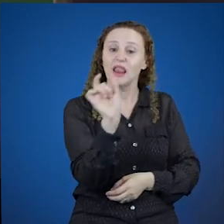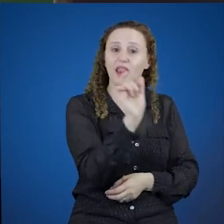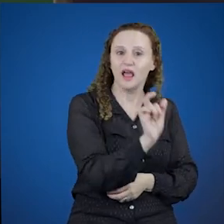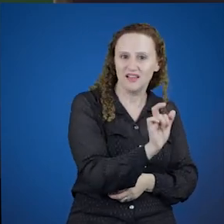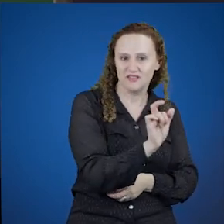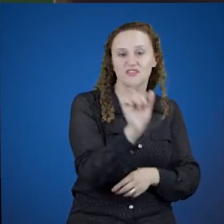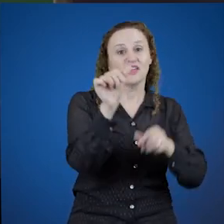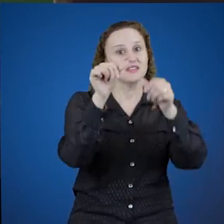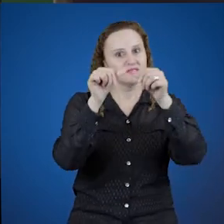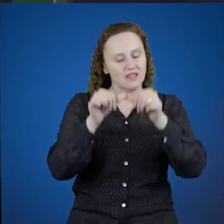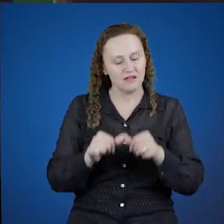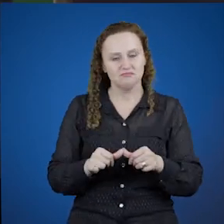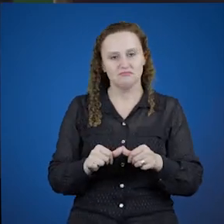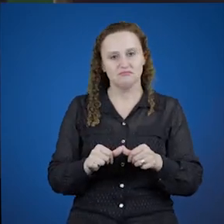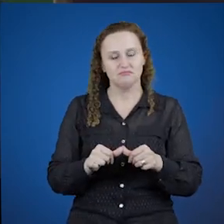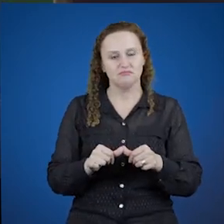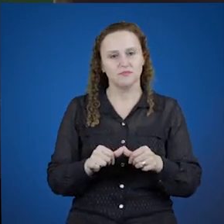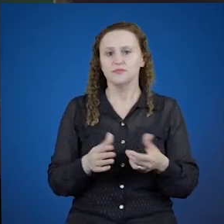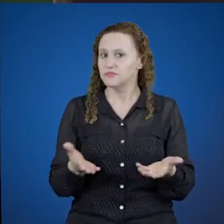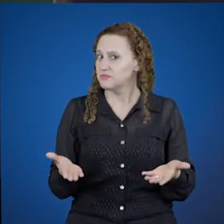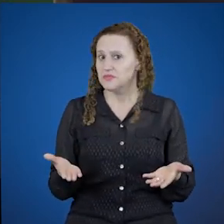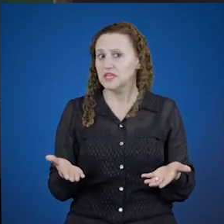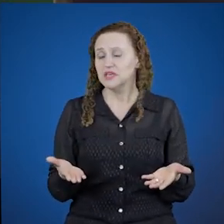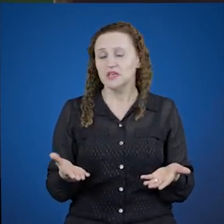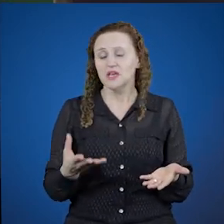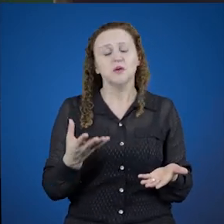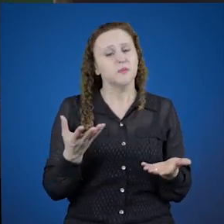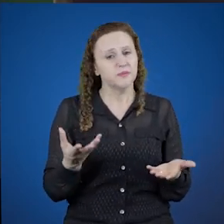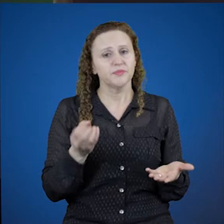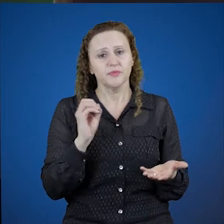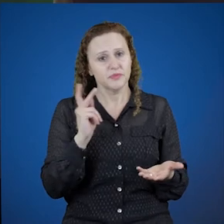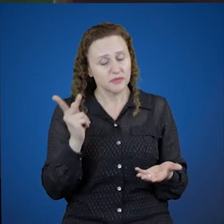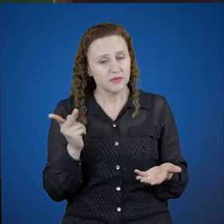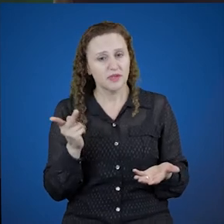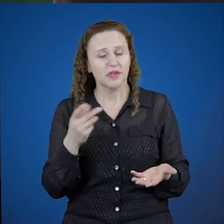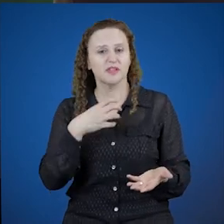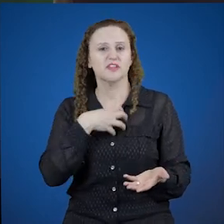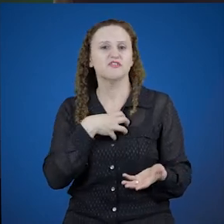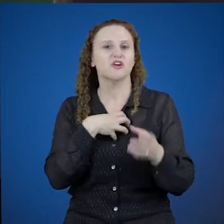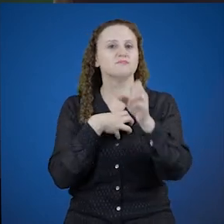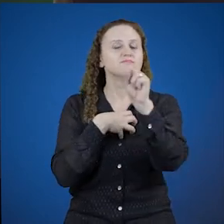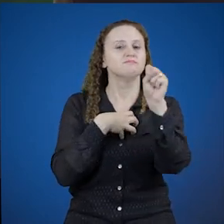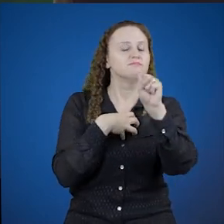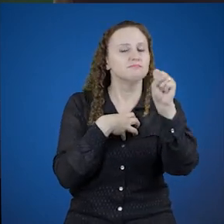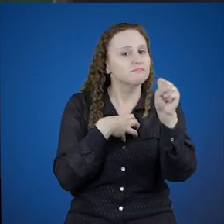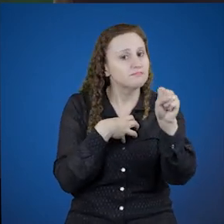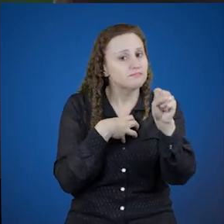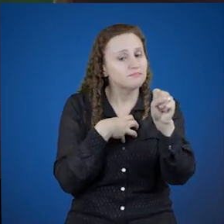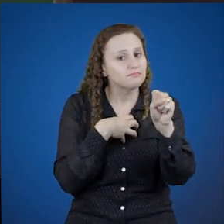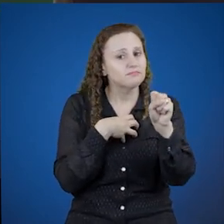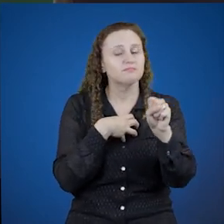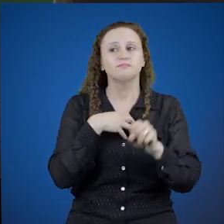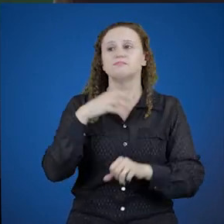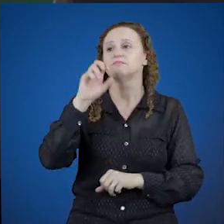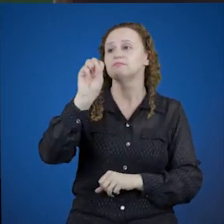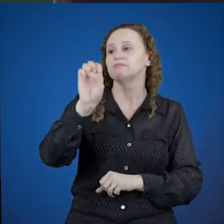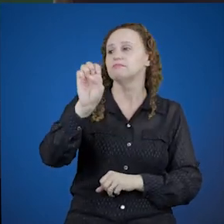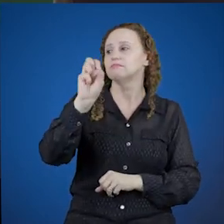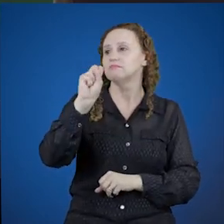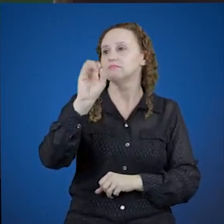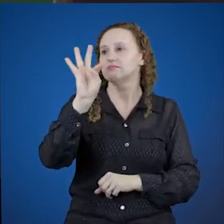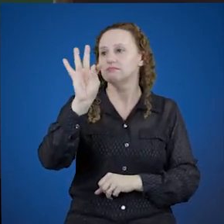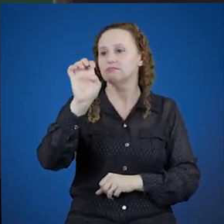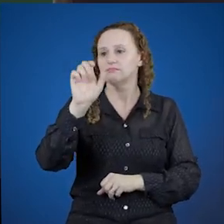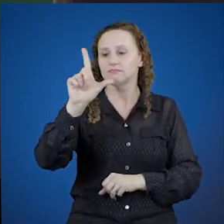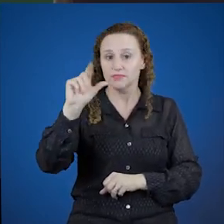está é muito bem isso essa é a forma do singular da palavra Estela